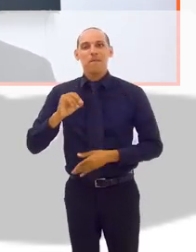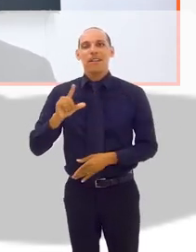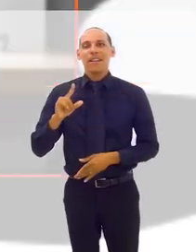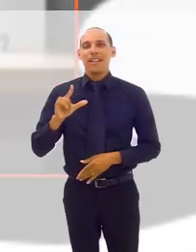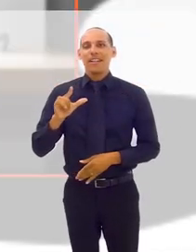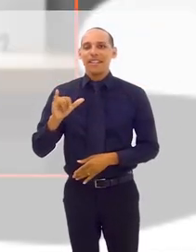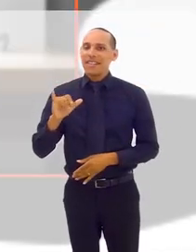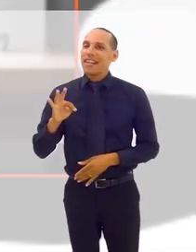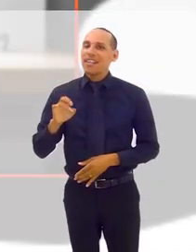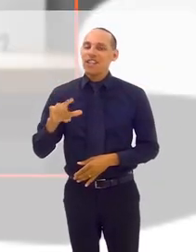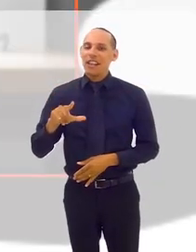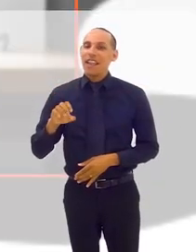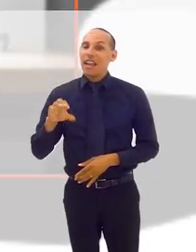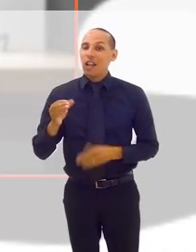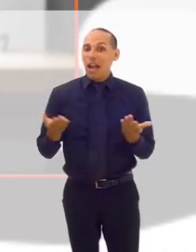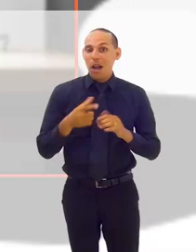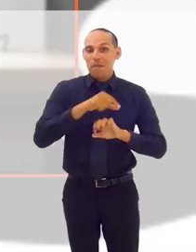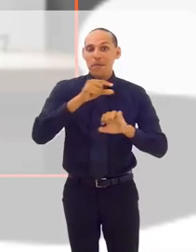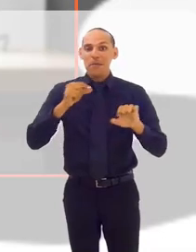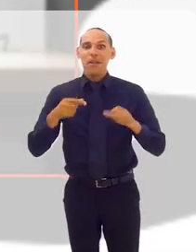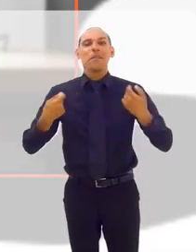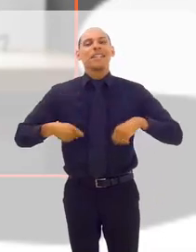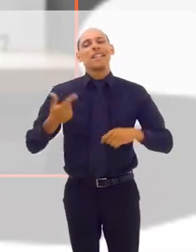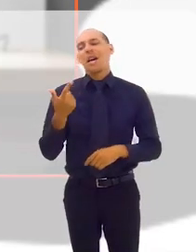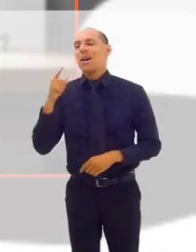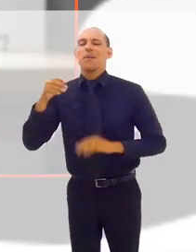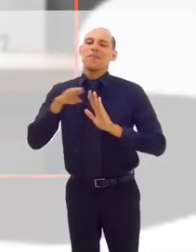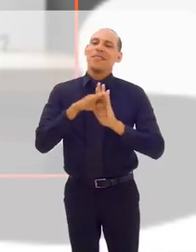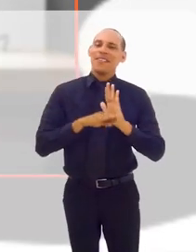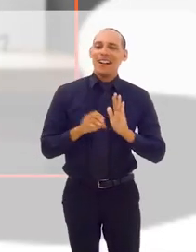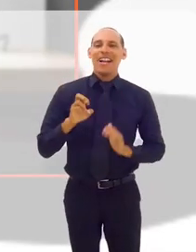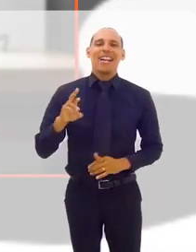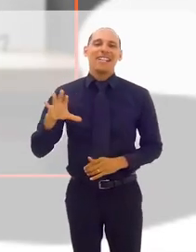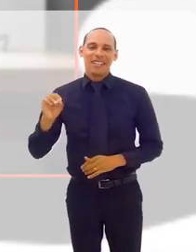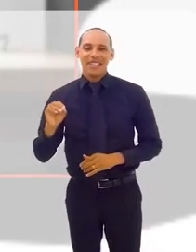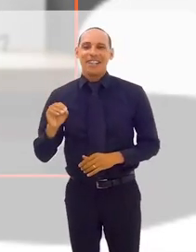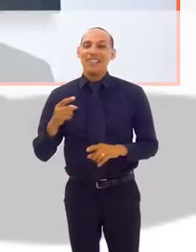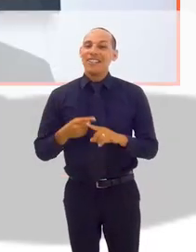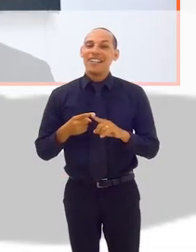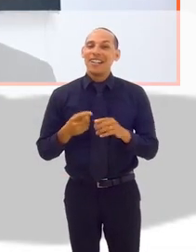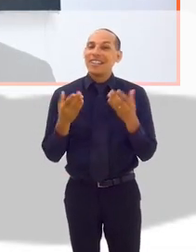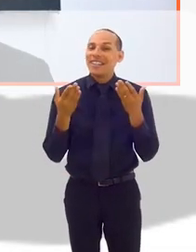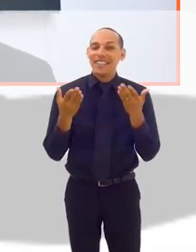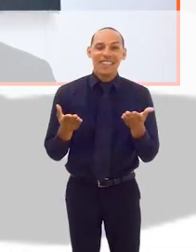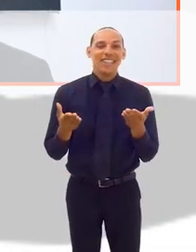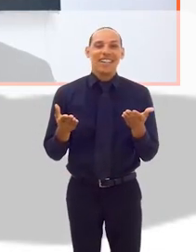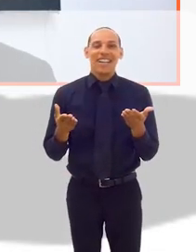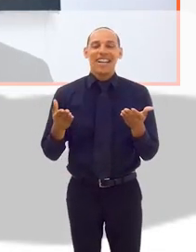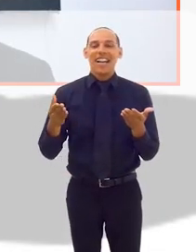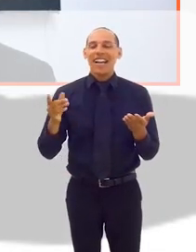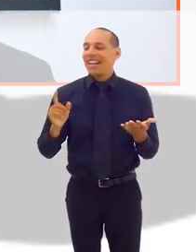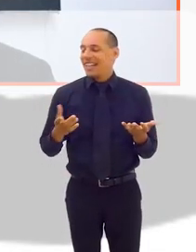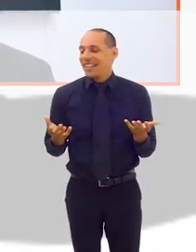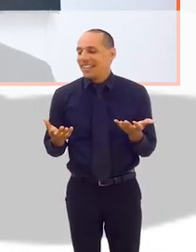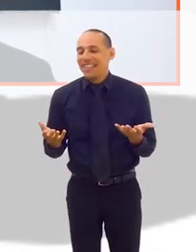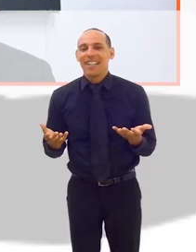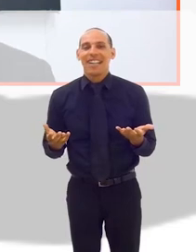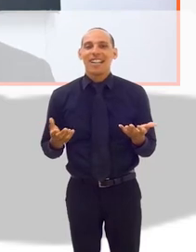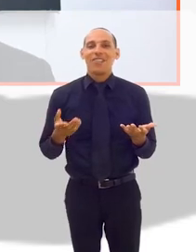embalagem de polietileno e já estamos agora no empreendedorismo. Esse vai ter que ficar para o próximo programa, Érico. Porque tá você certo.